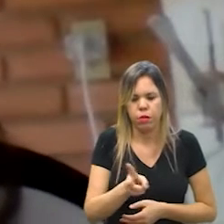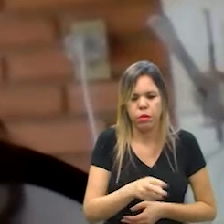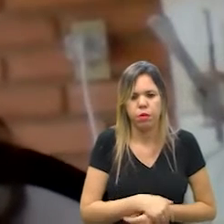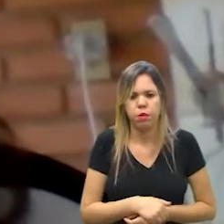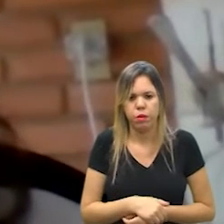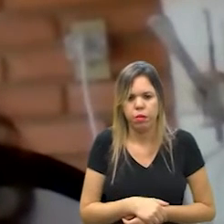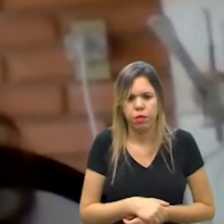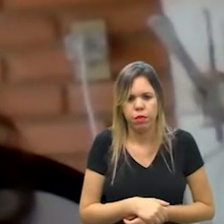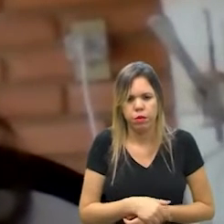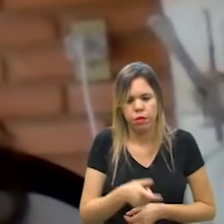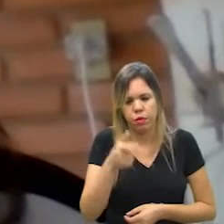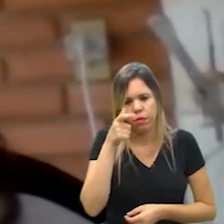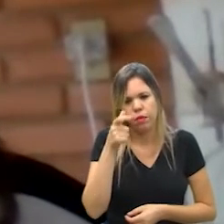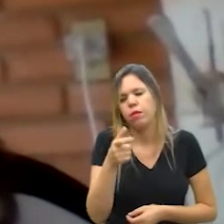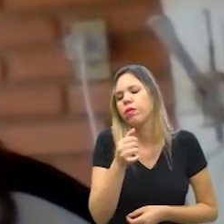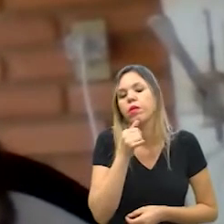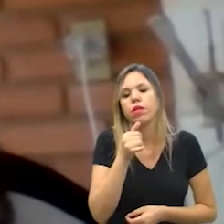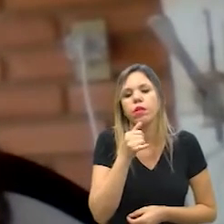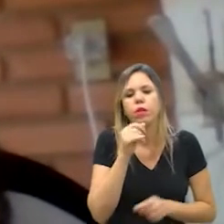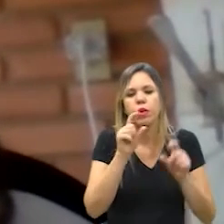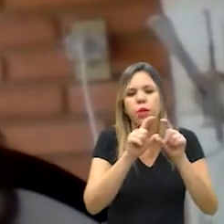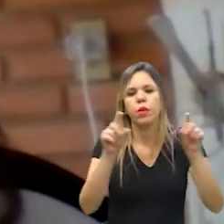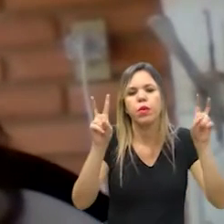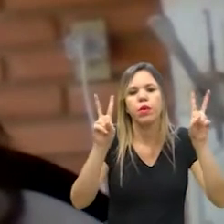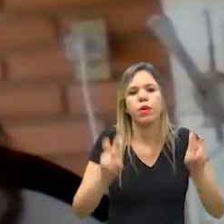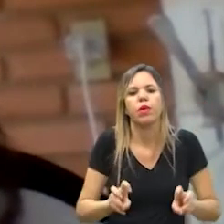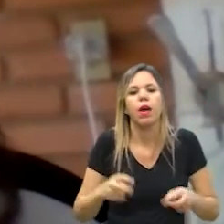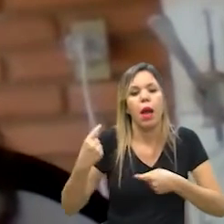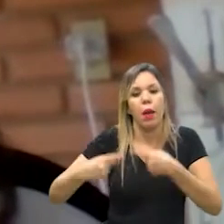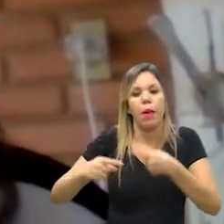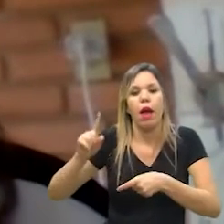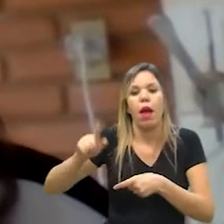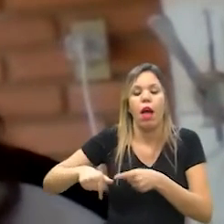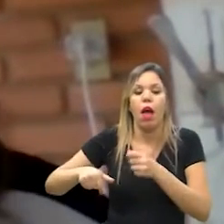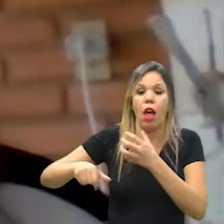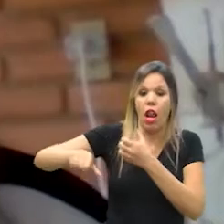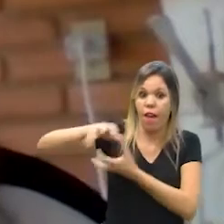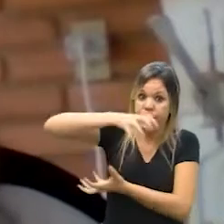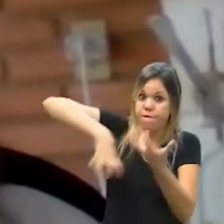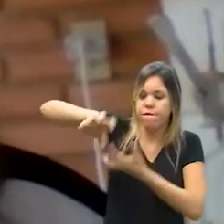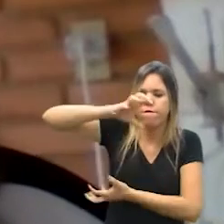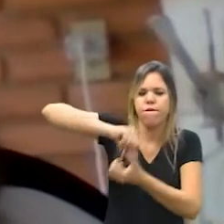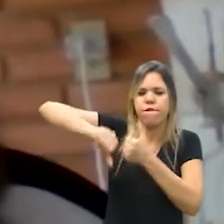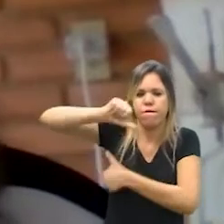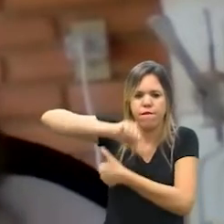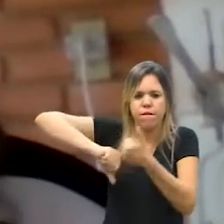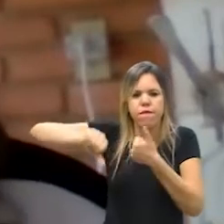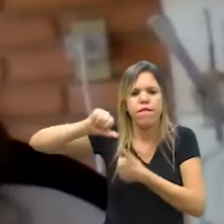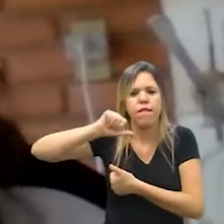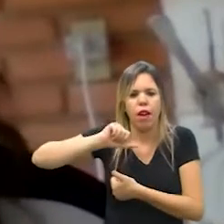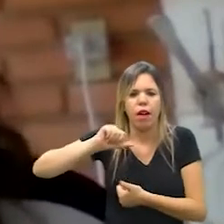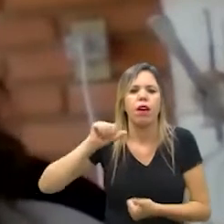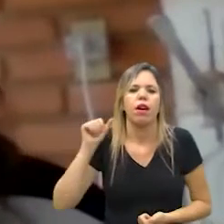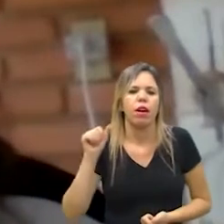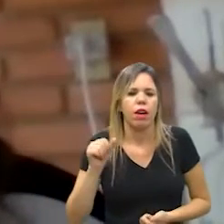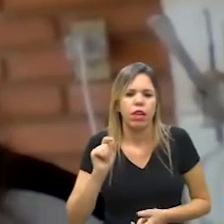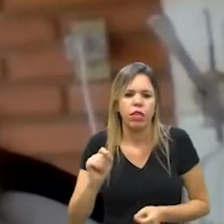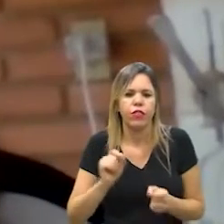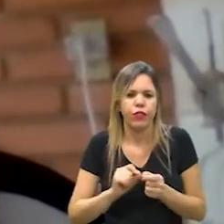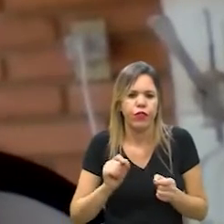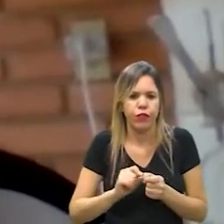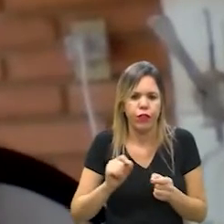população. Eu uso sempre já virou, digamos assim, um jargão meu. Assim, a política é